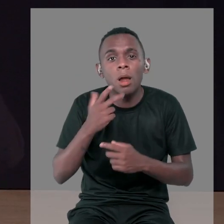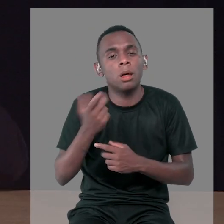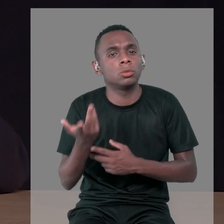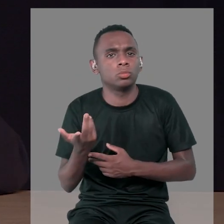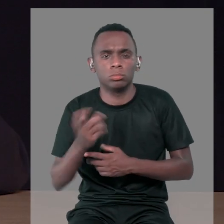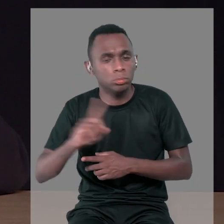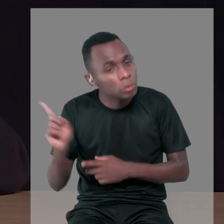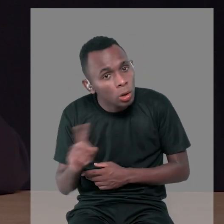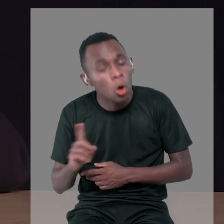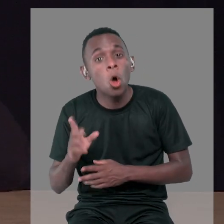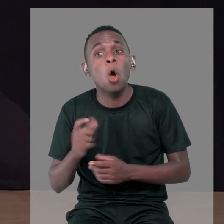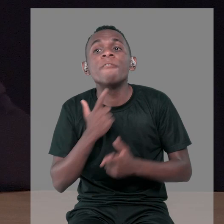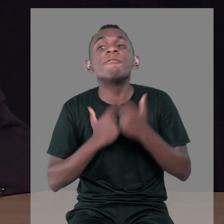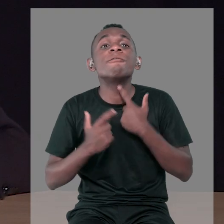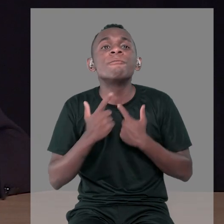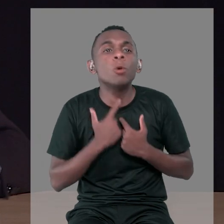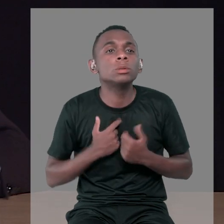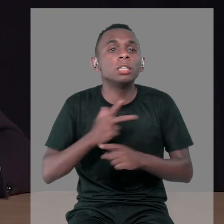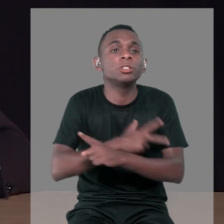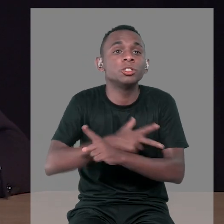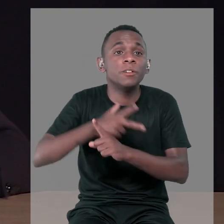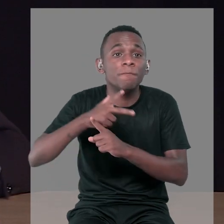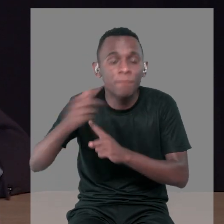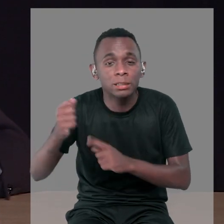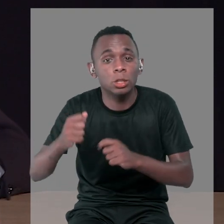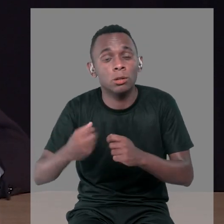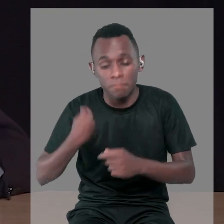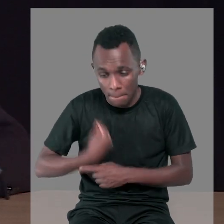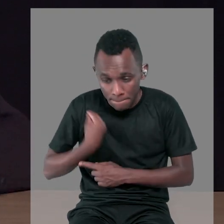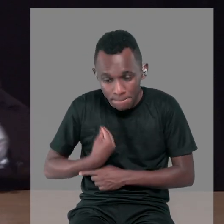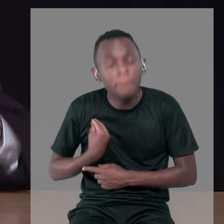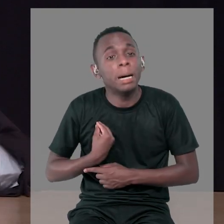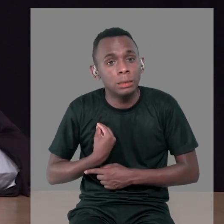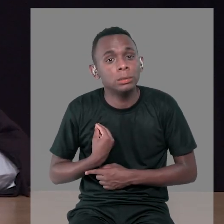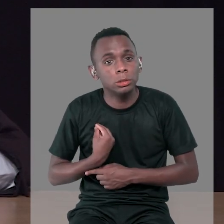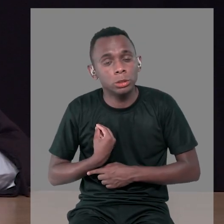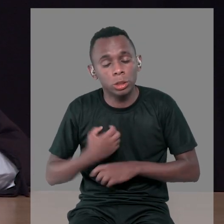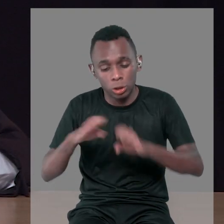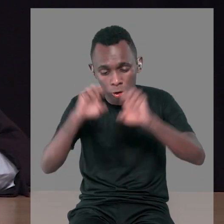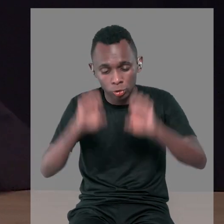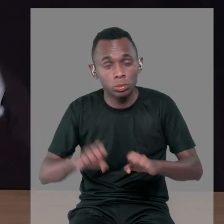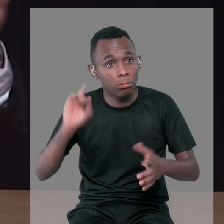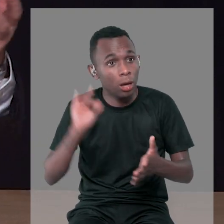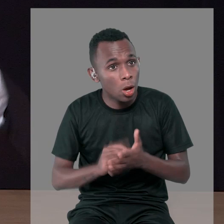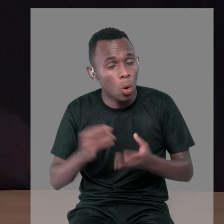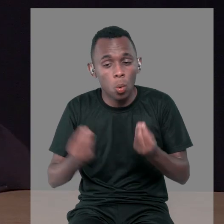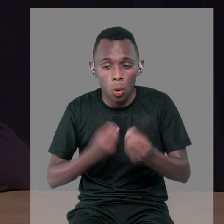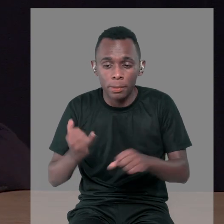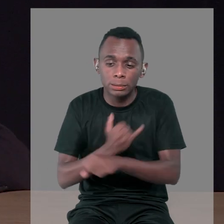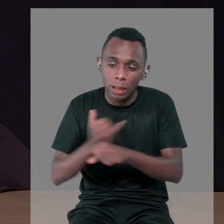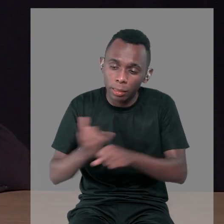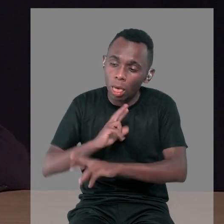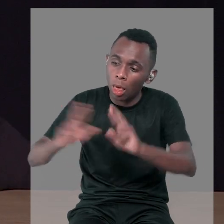vontade de conquista faz parte da estrutura mesmo, da forma como as relações comerciais,